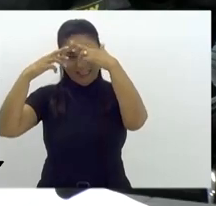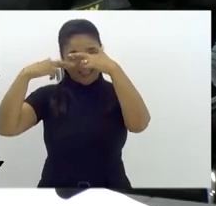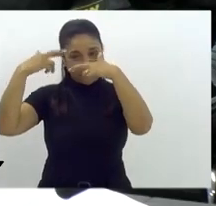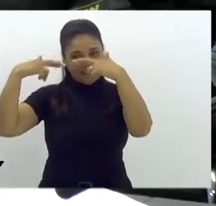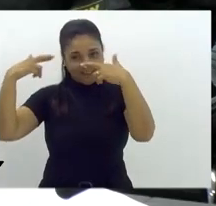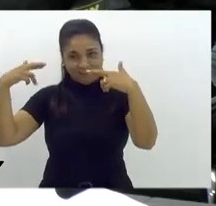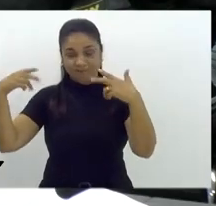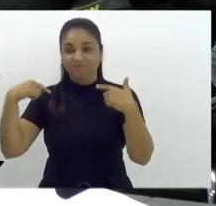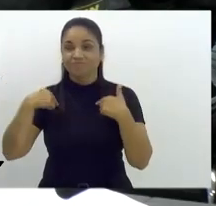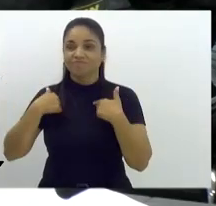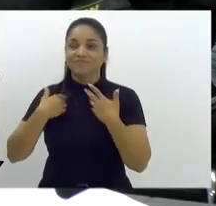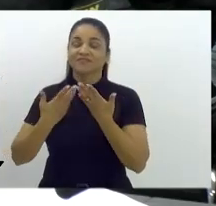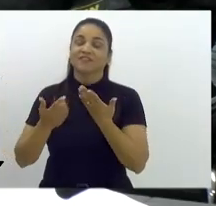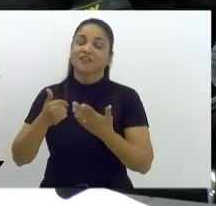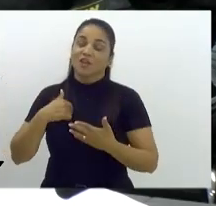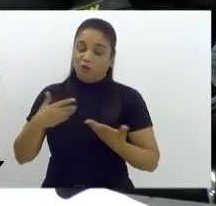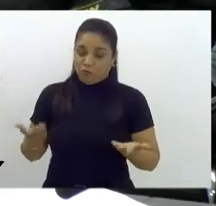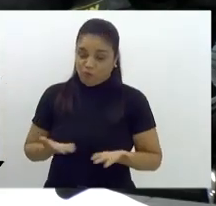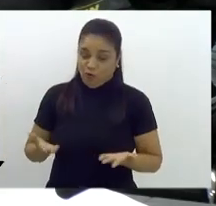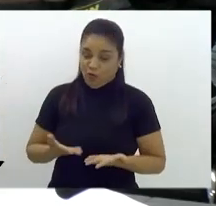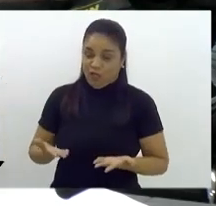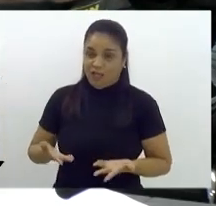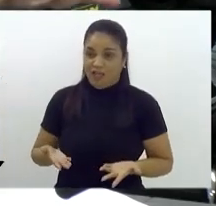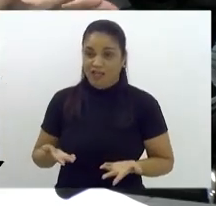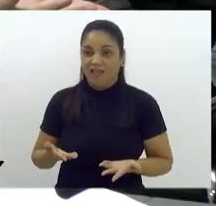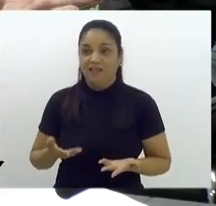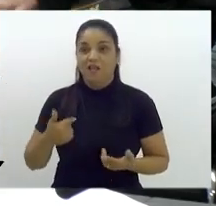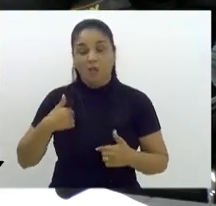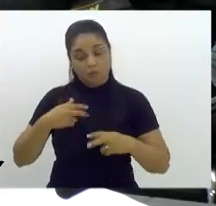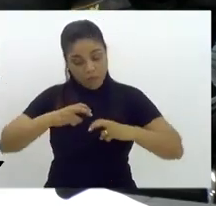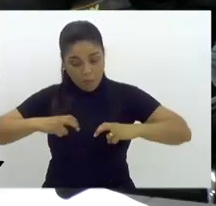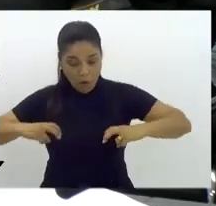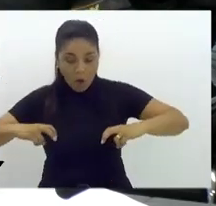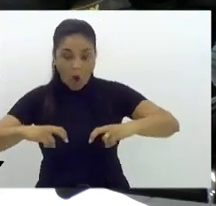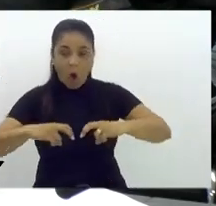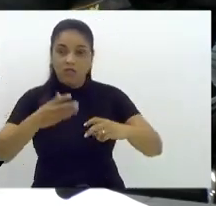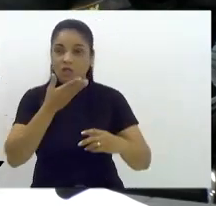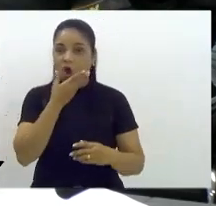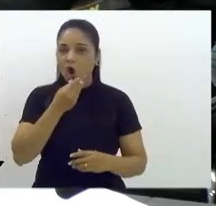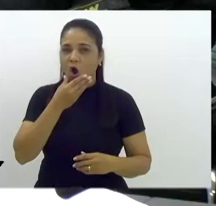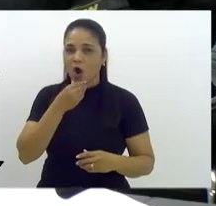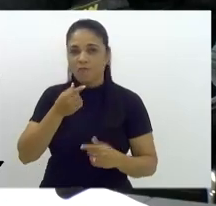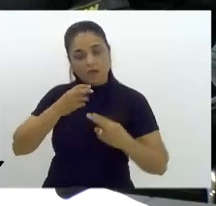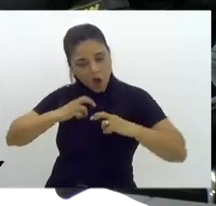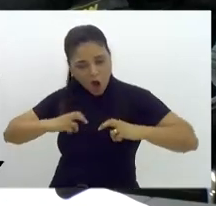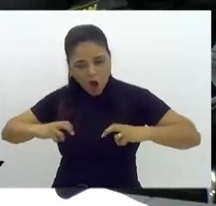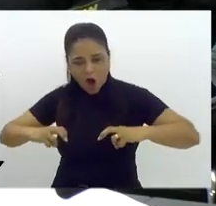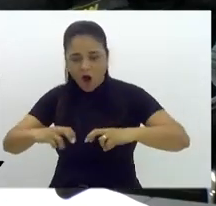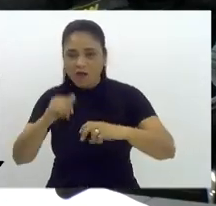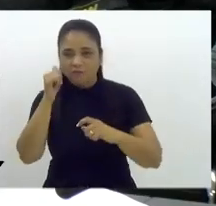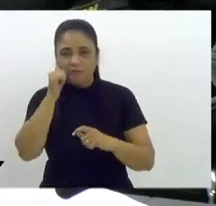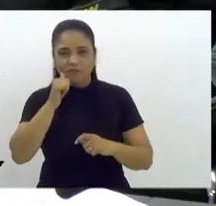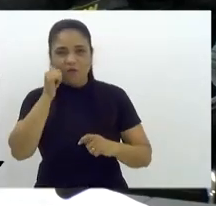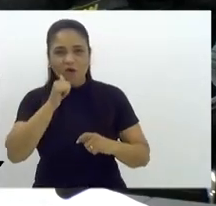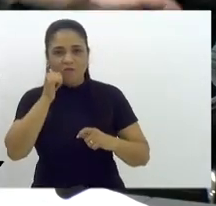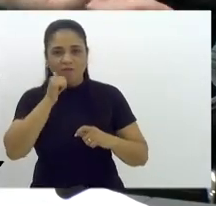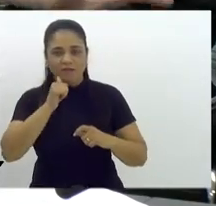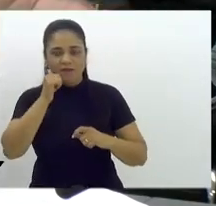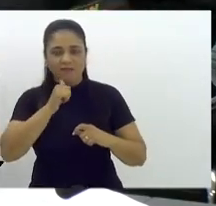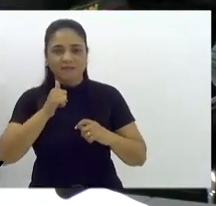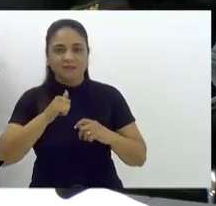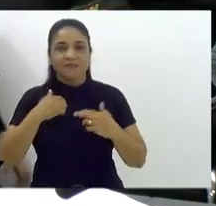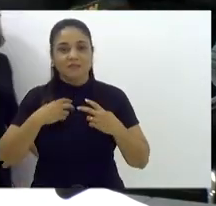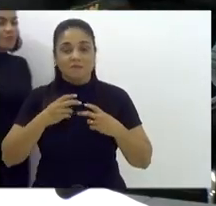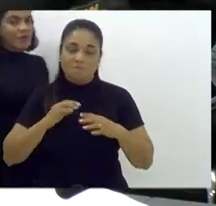desde o século passado de homem em rodas de mulheres até muito mais em roda de